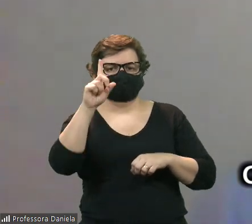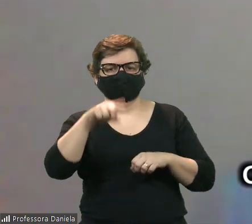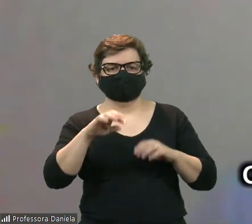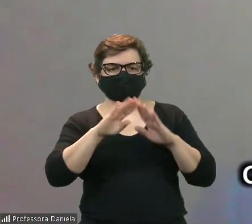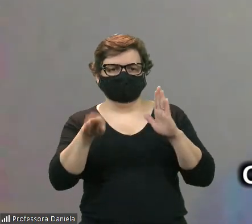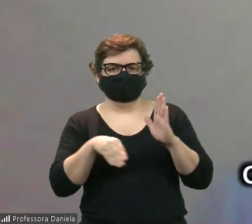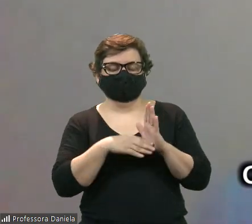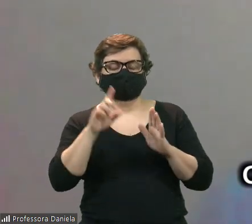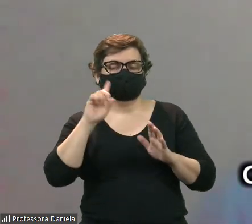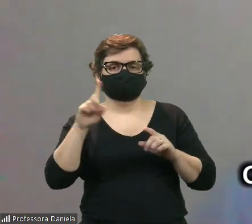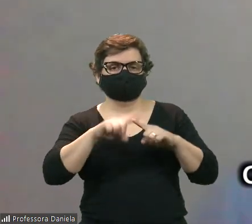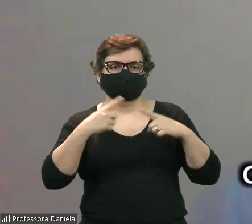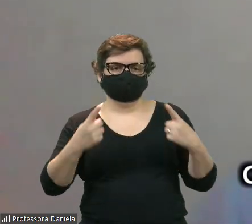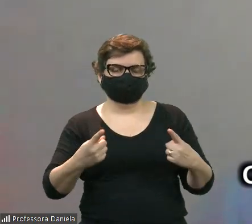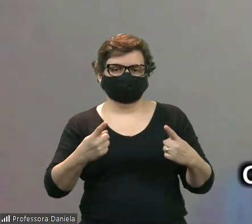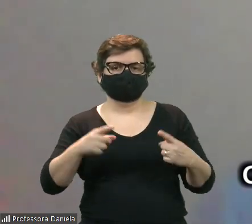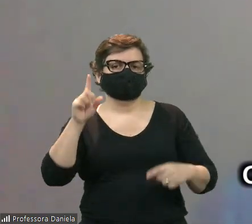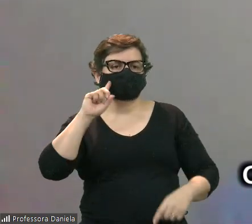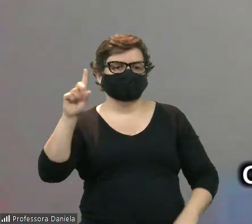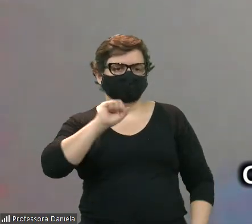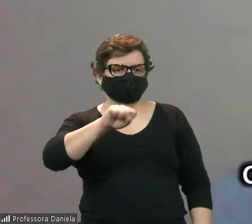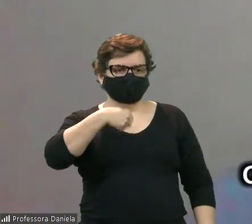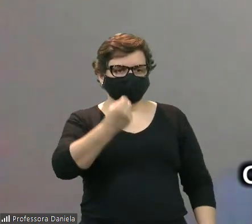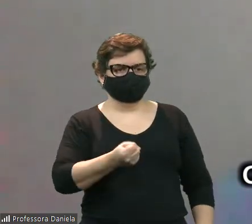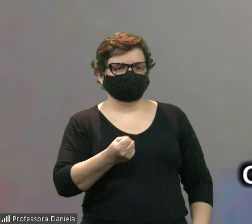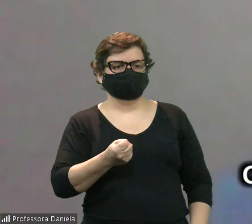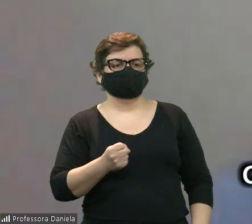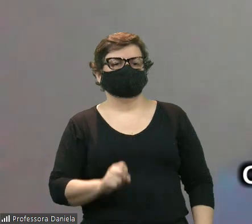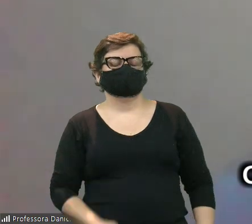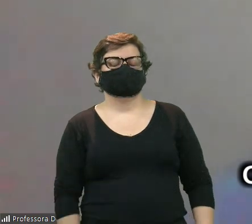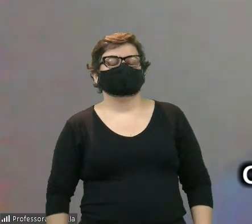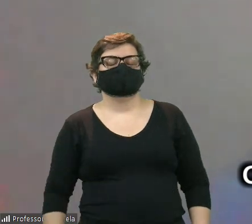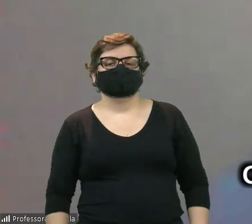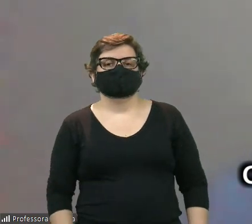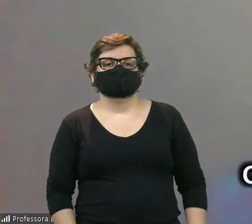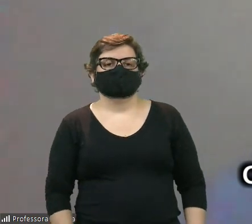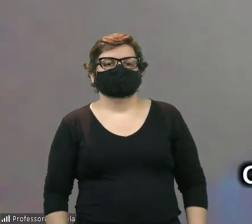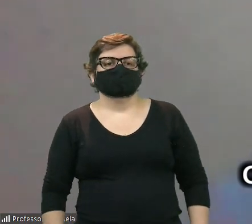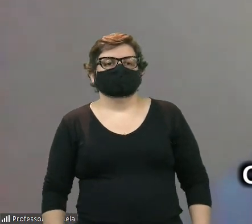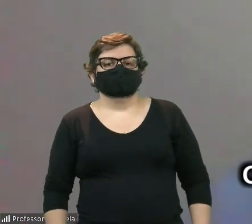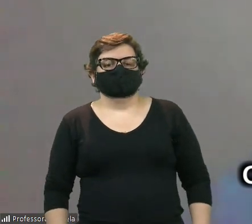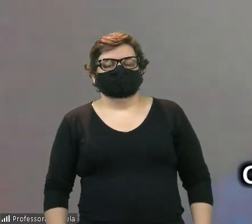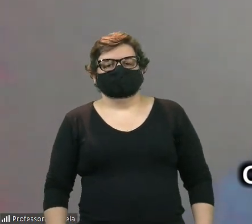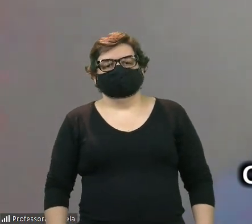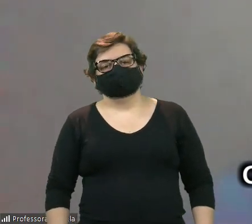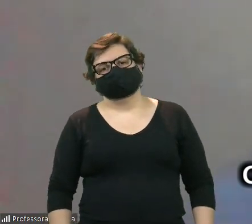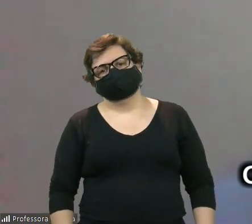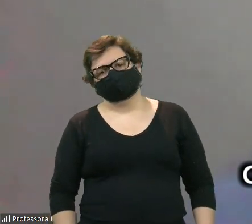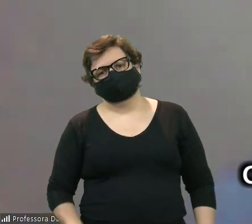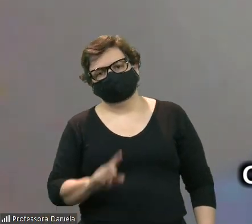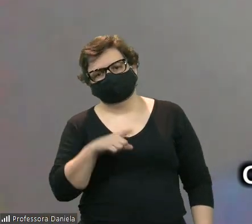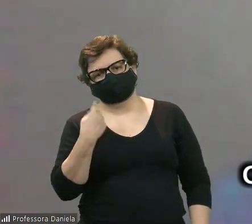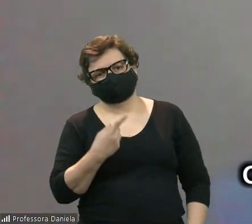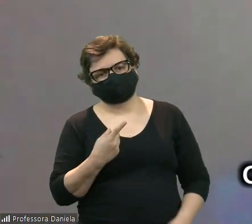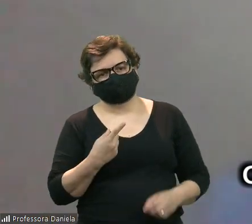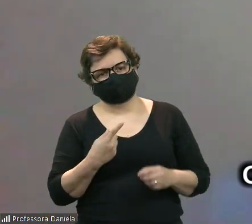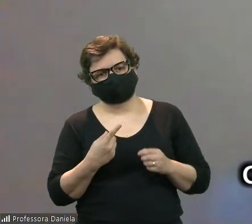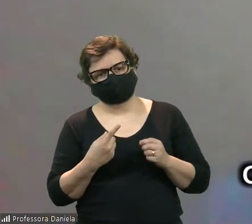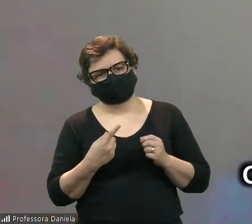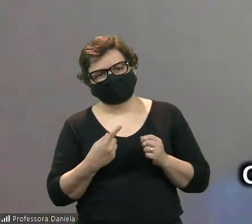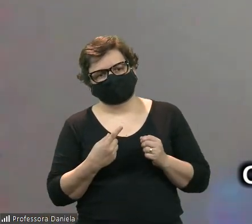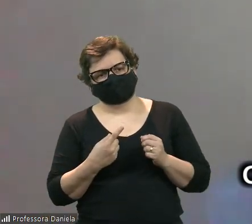dias, mas é uma data simbólica também, como todas as outras, e que nós passamos, pelo menos eu